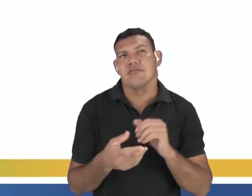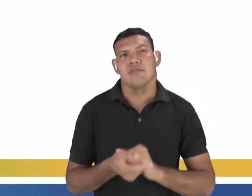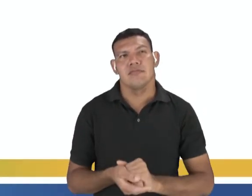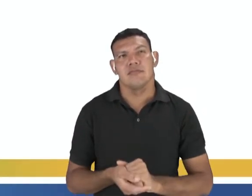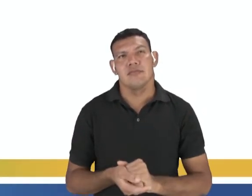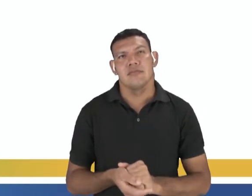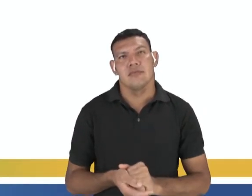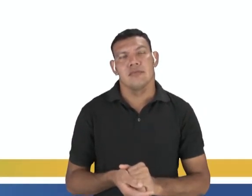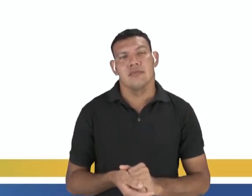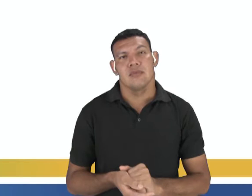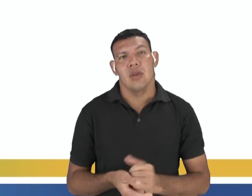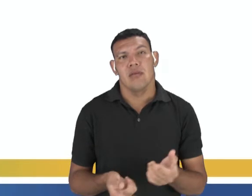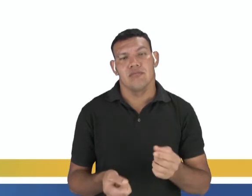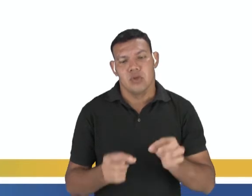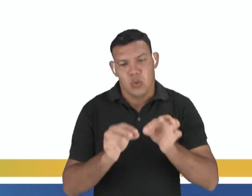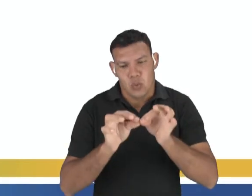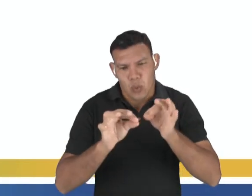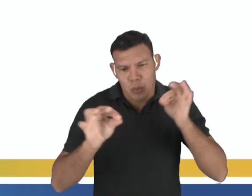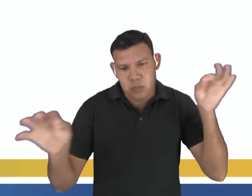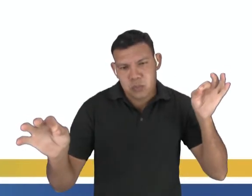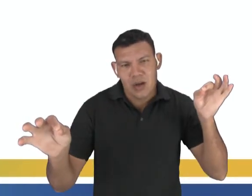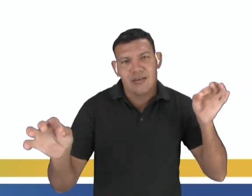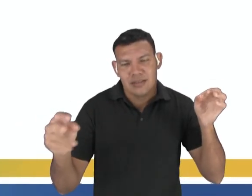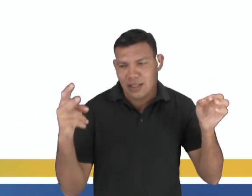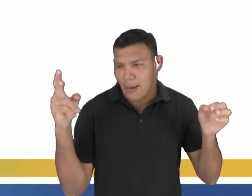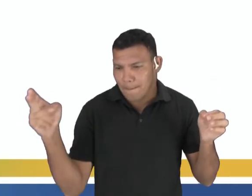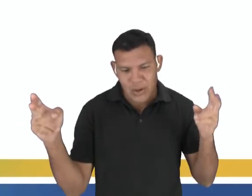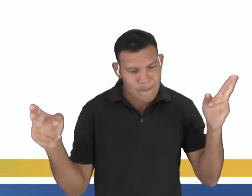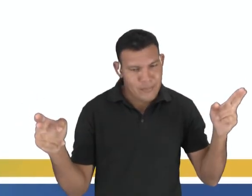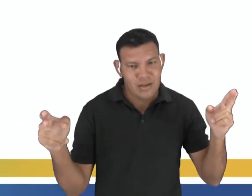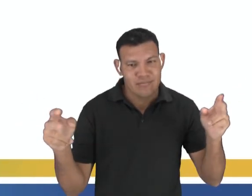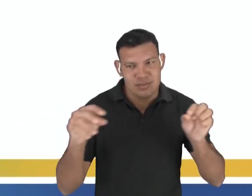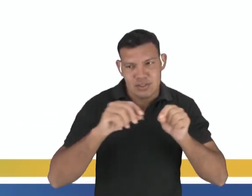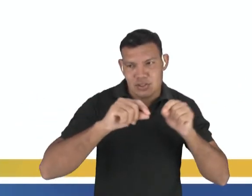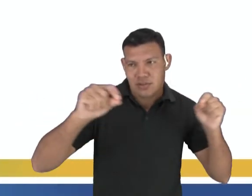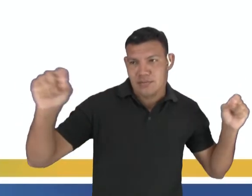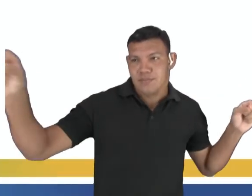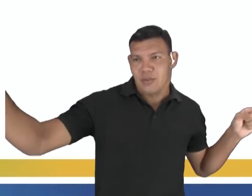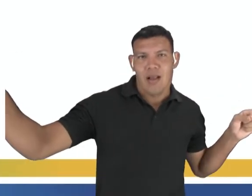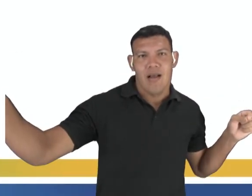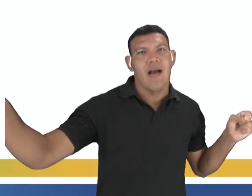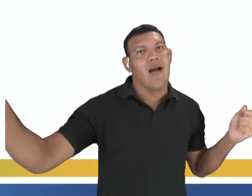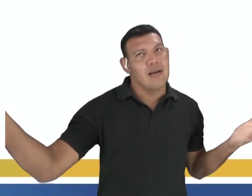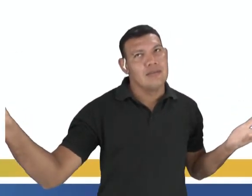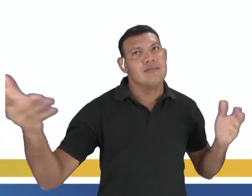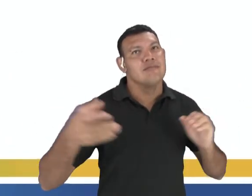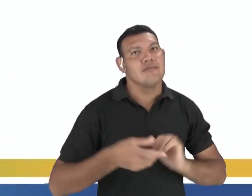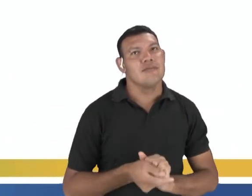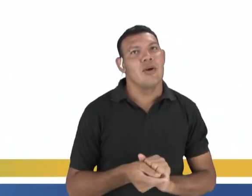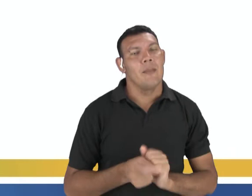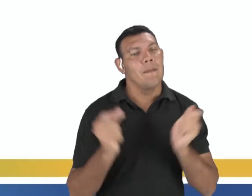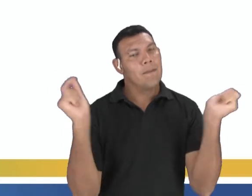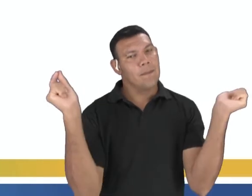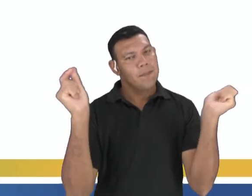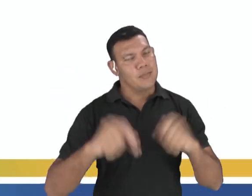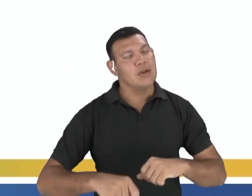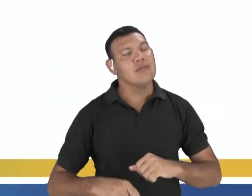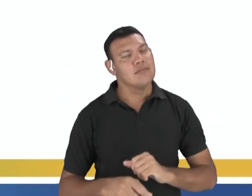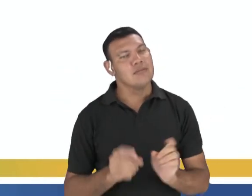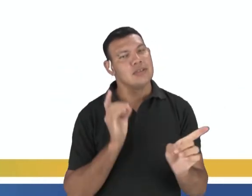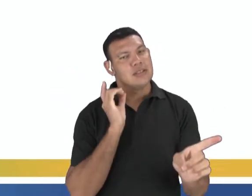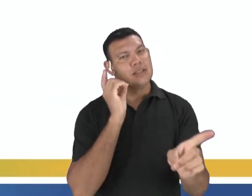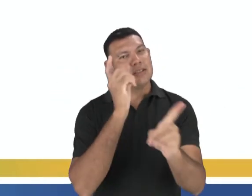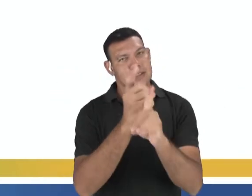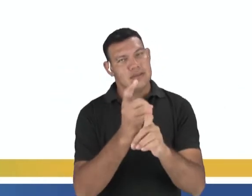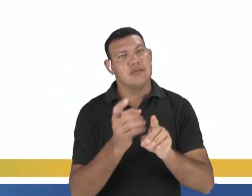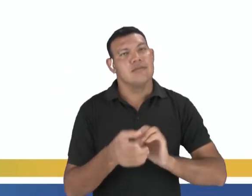uma linha, um barbante. Então, você corta esse barbante e estica o barbante. Então, você teria o comprimento da circunferência,